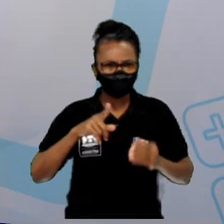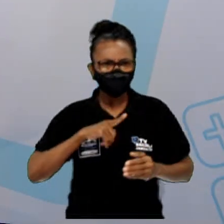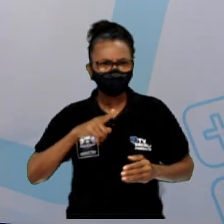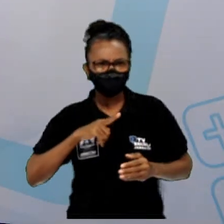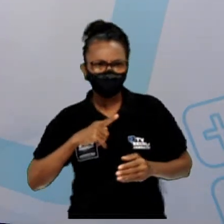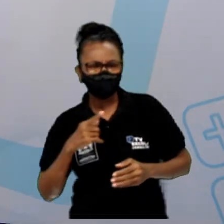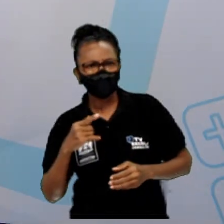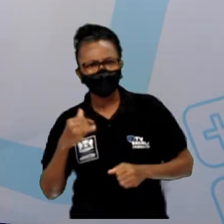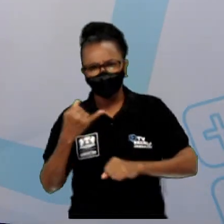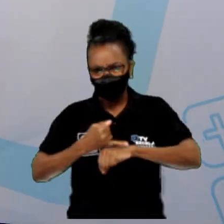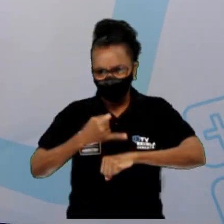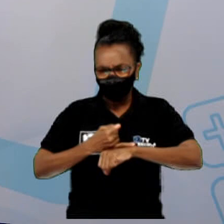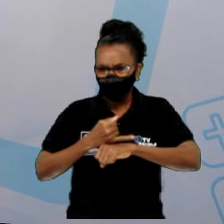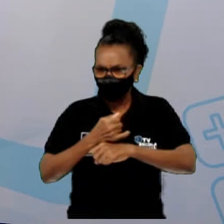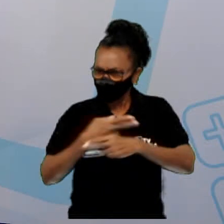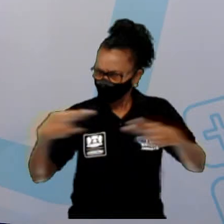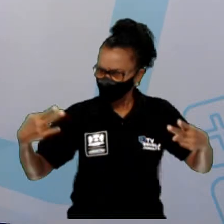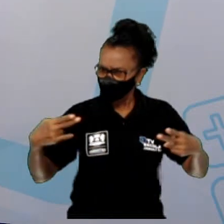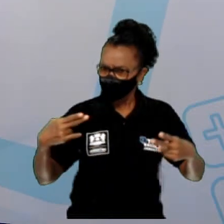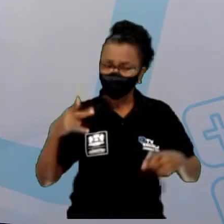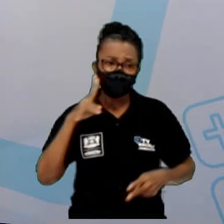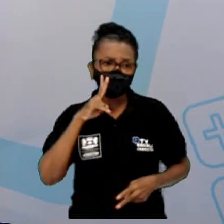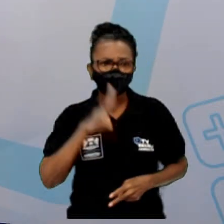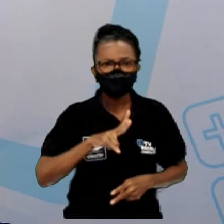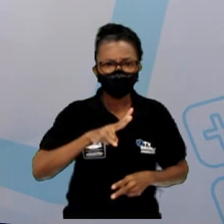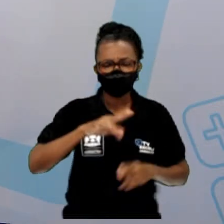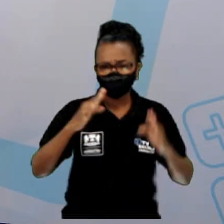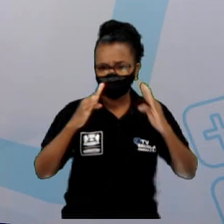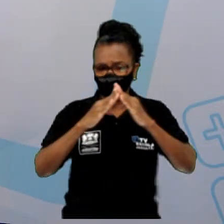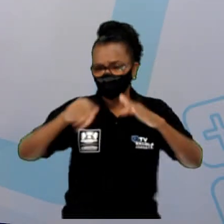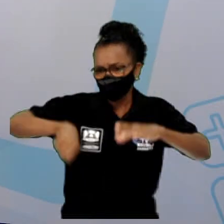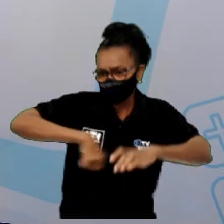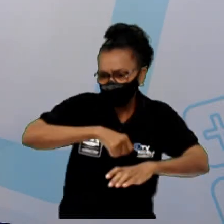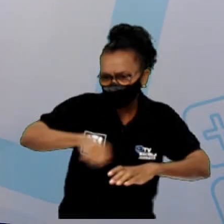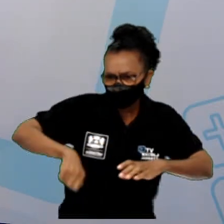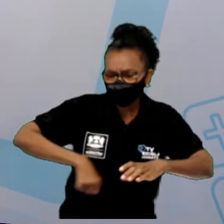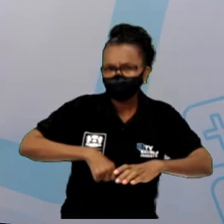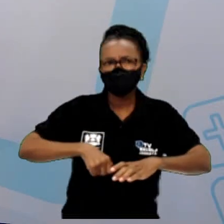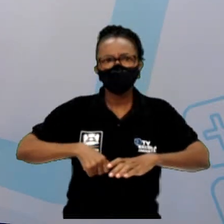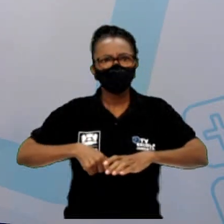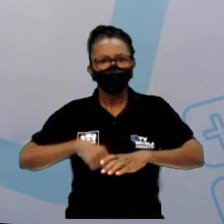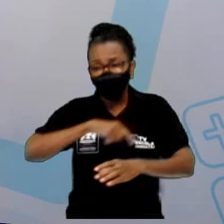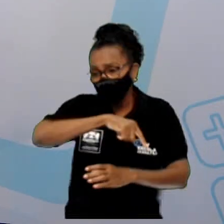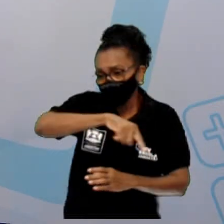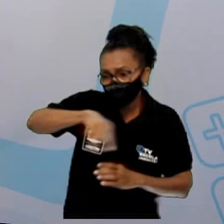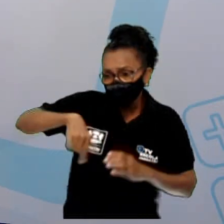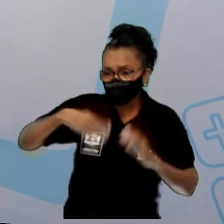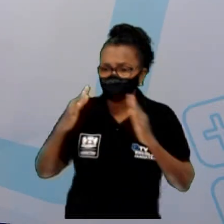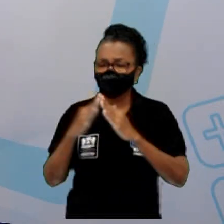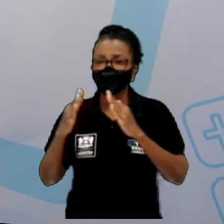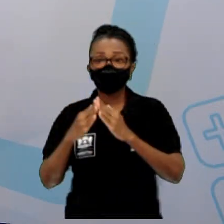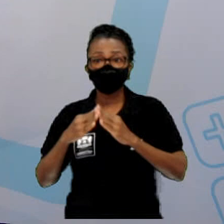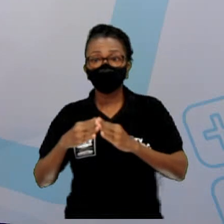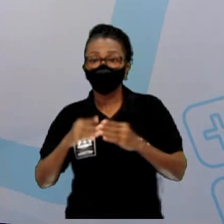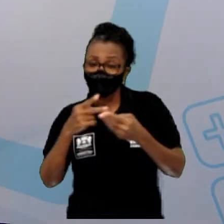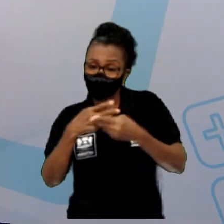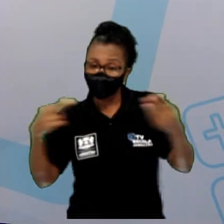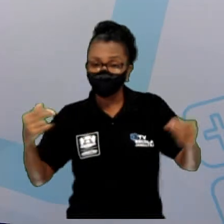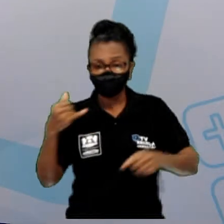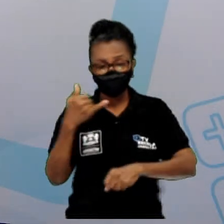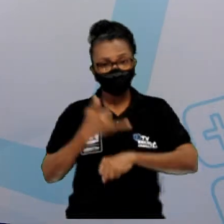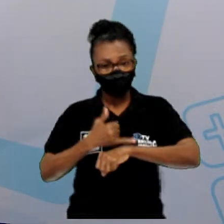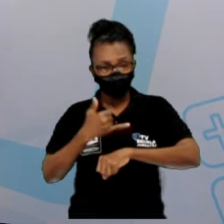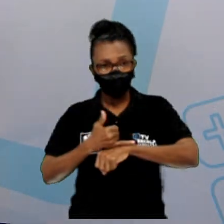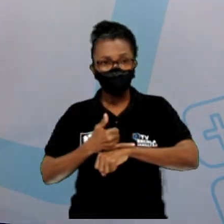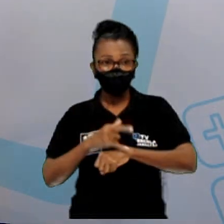metal? Observa na cozinha, nos arredores da sua casa, o que objetos você tem de metal.